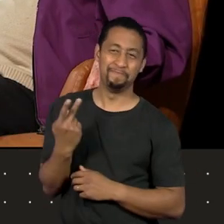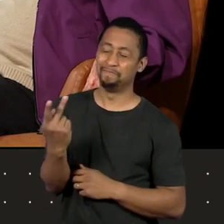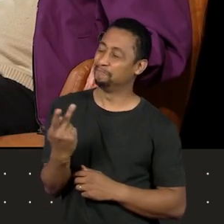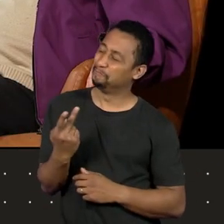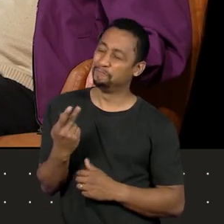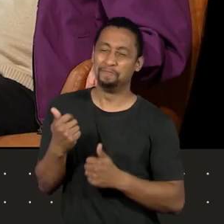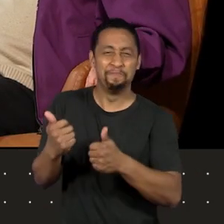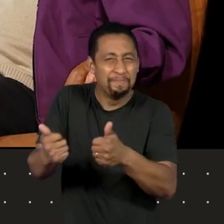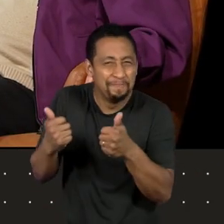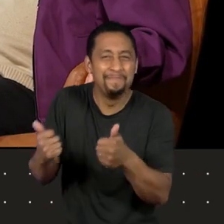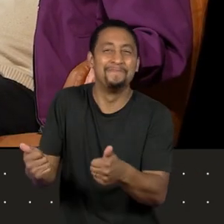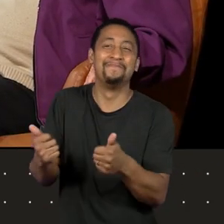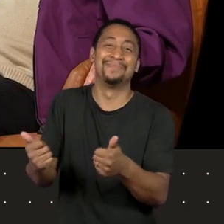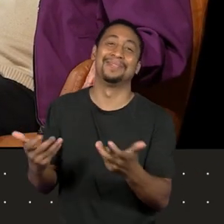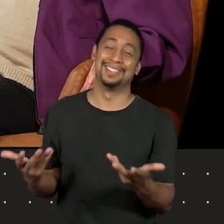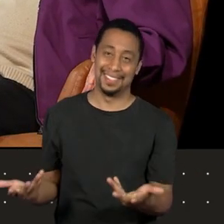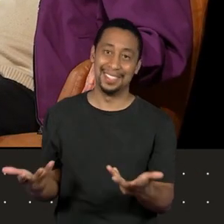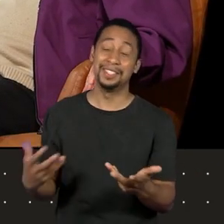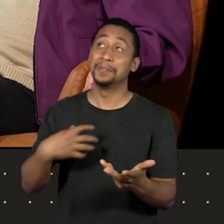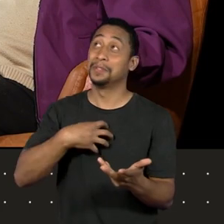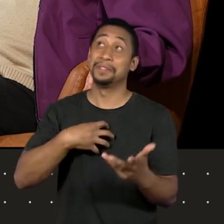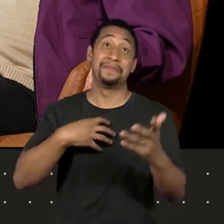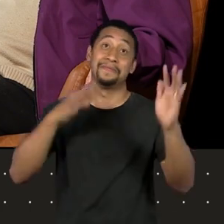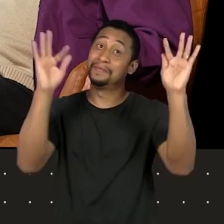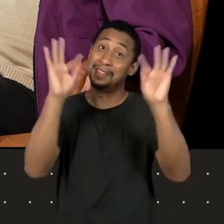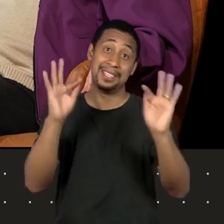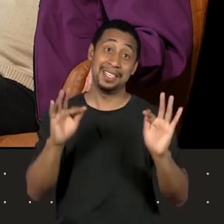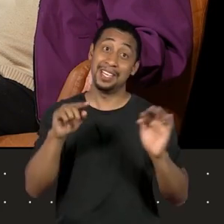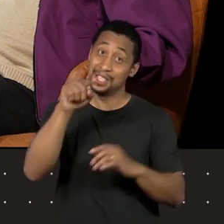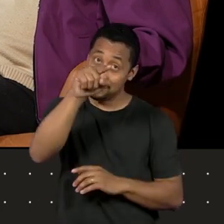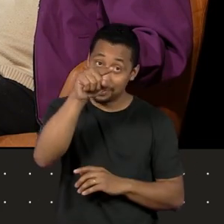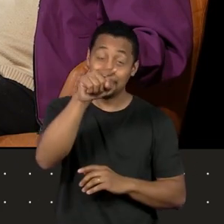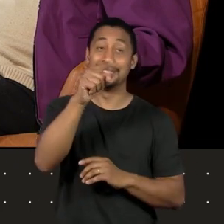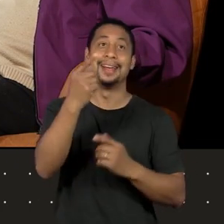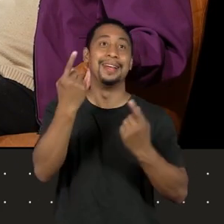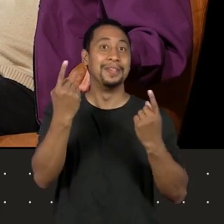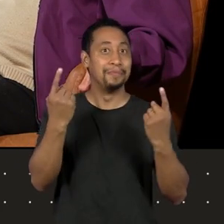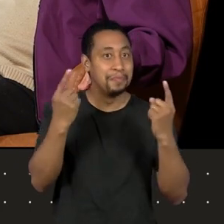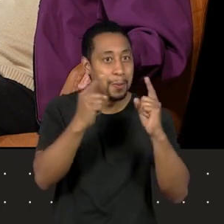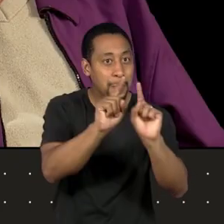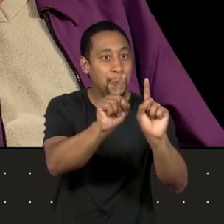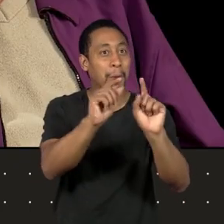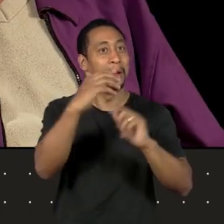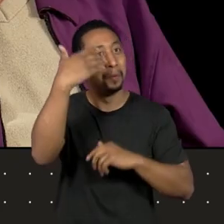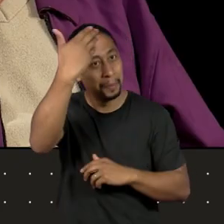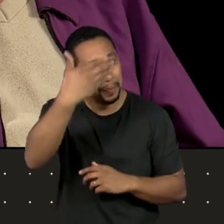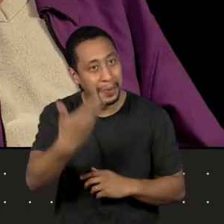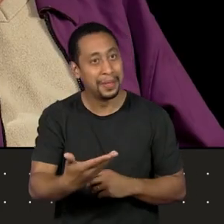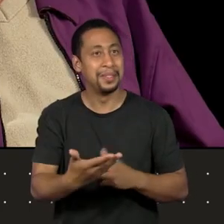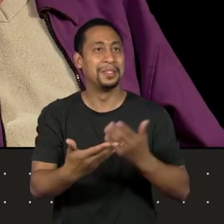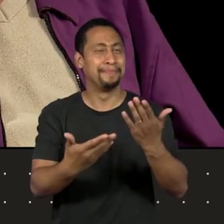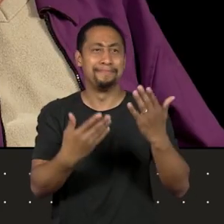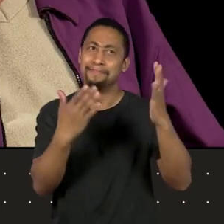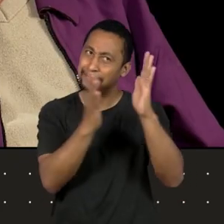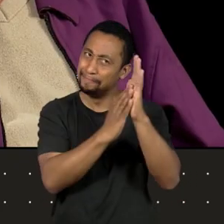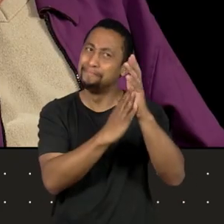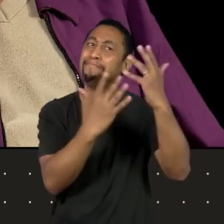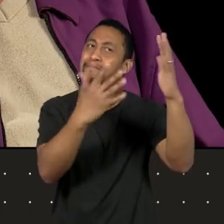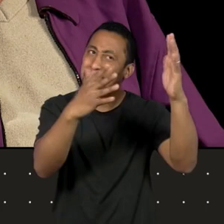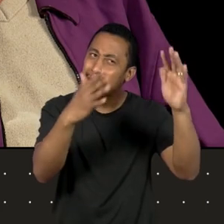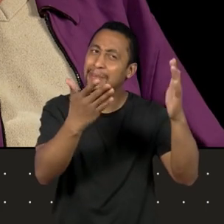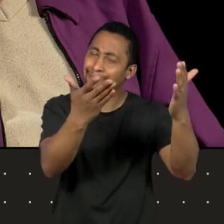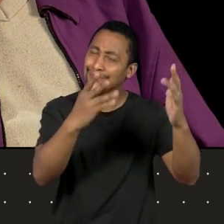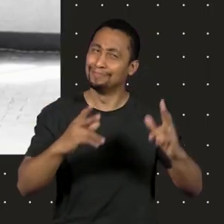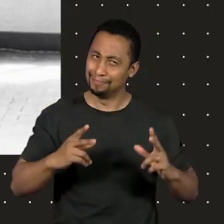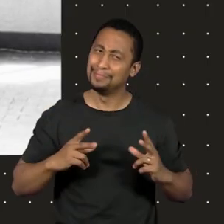categoria. Então, eu estou feliz de você estar aí, sendo homenageado, você merece.